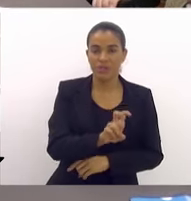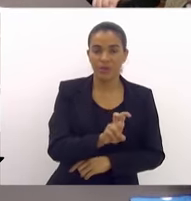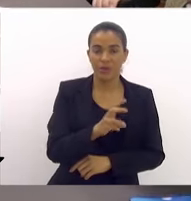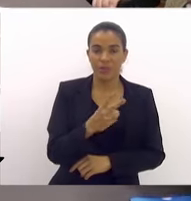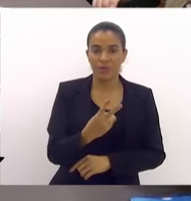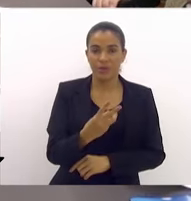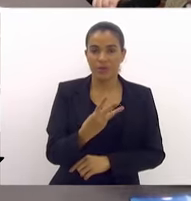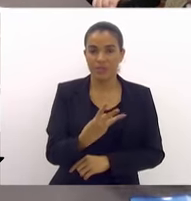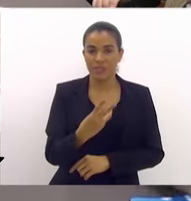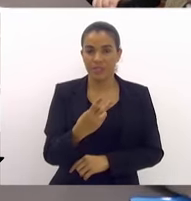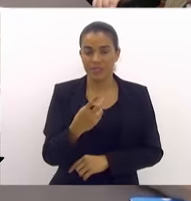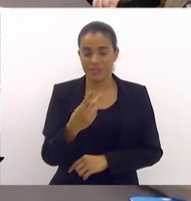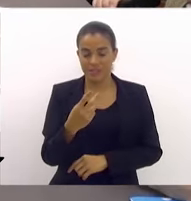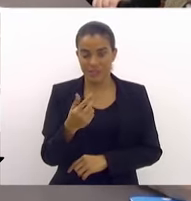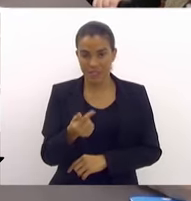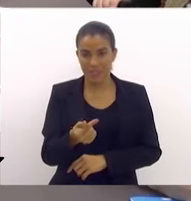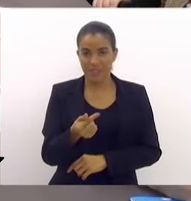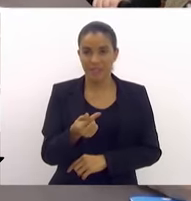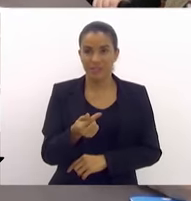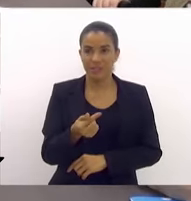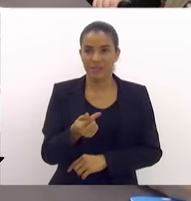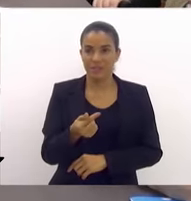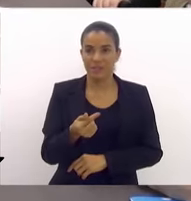5237 de 21, é o item 1 da pauta.